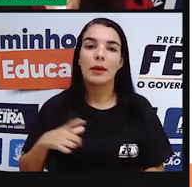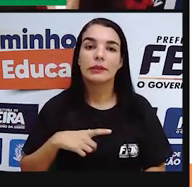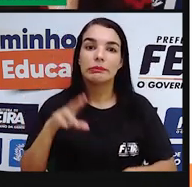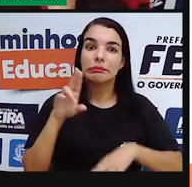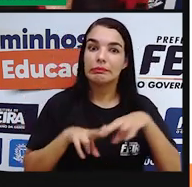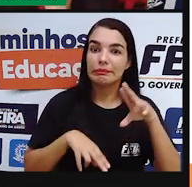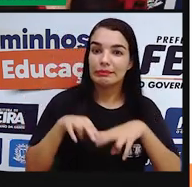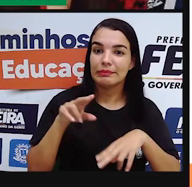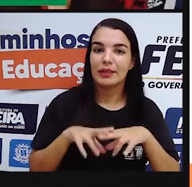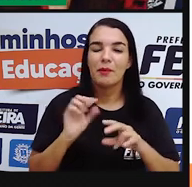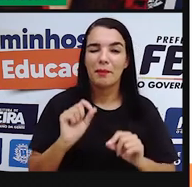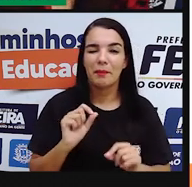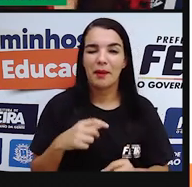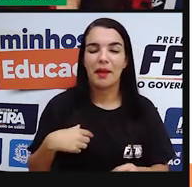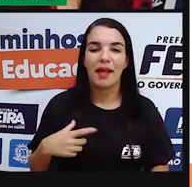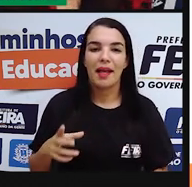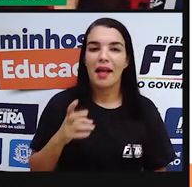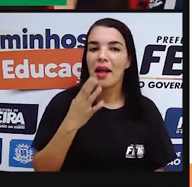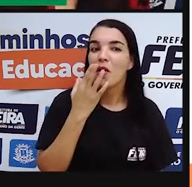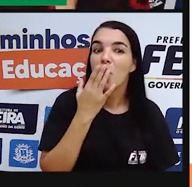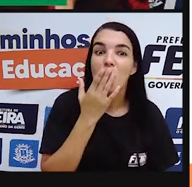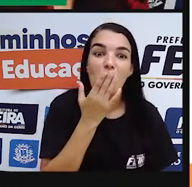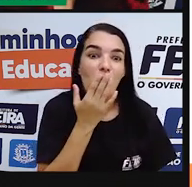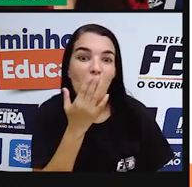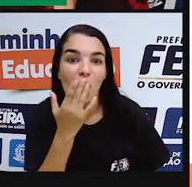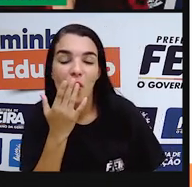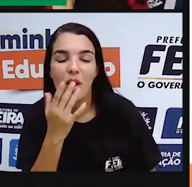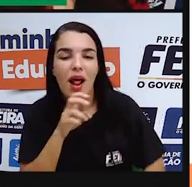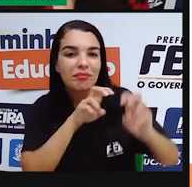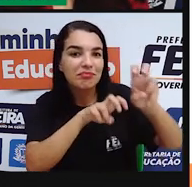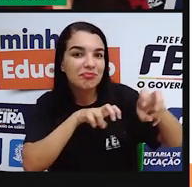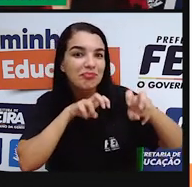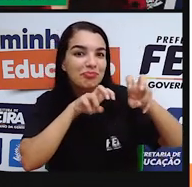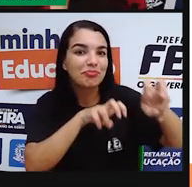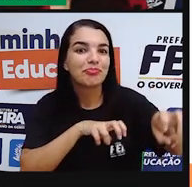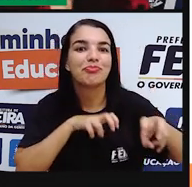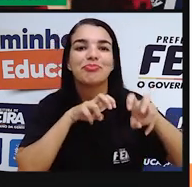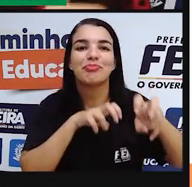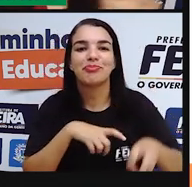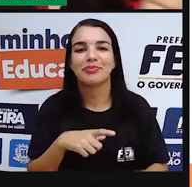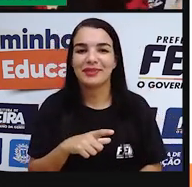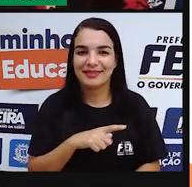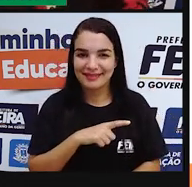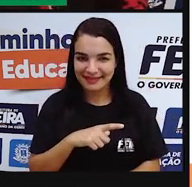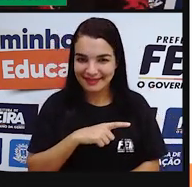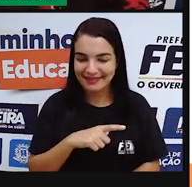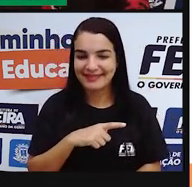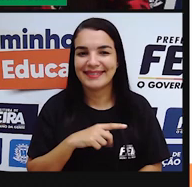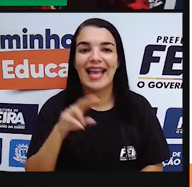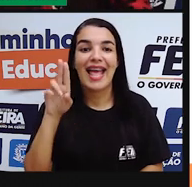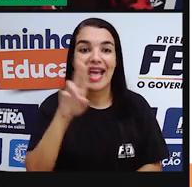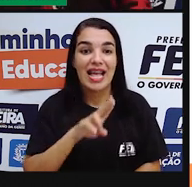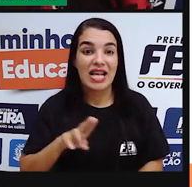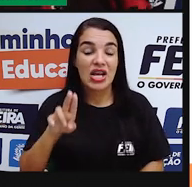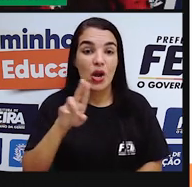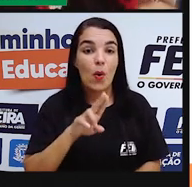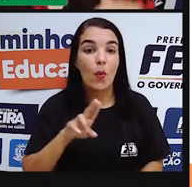junina. Geralmente a gente se veste de caipira, né? Se usa